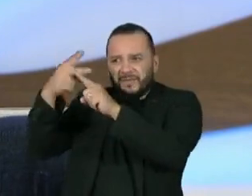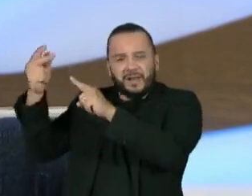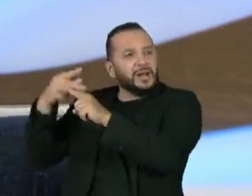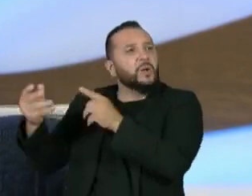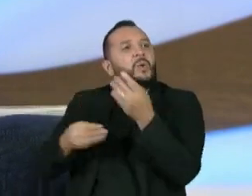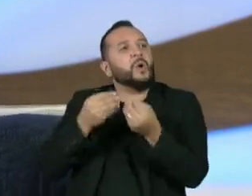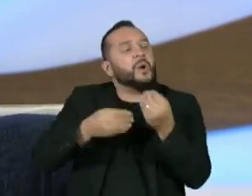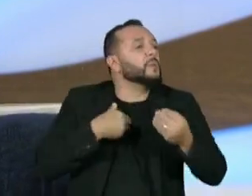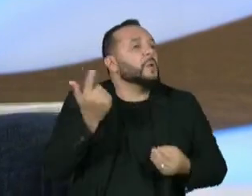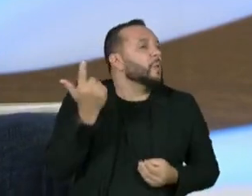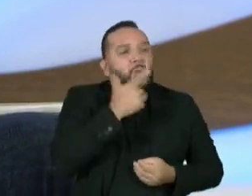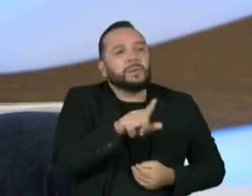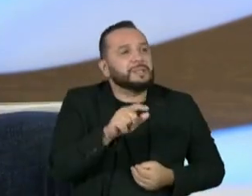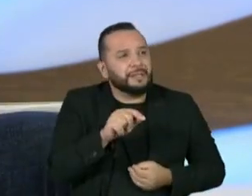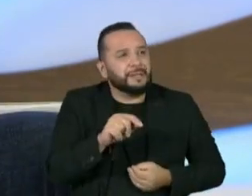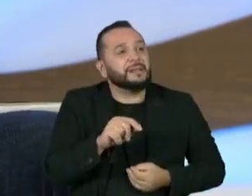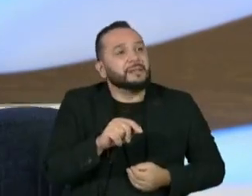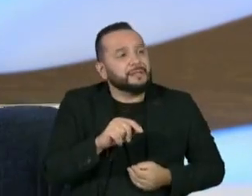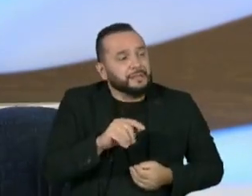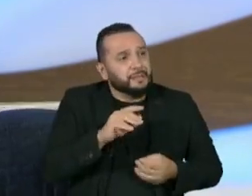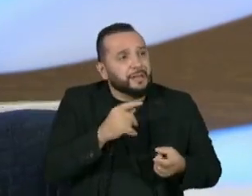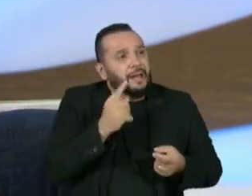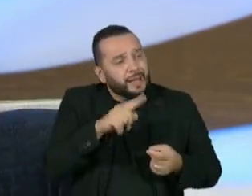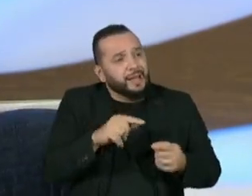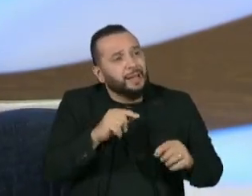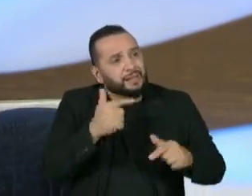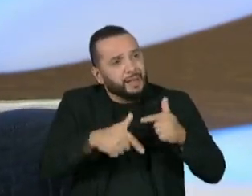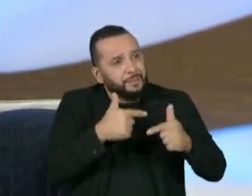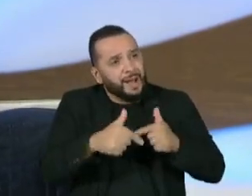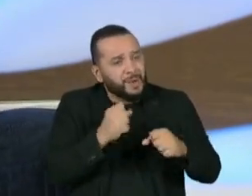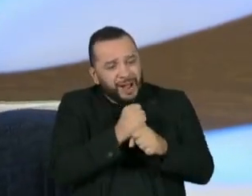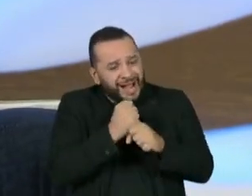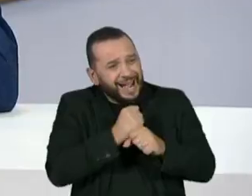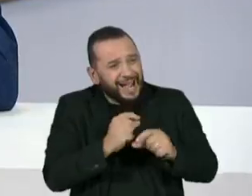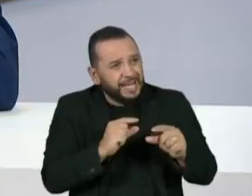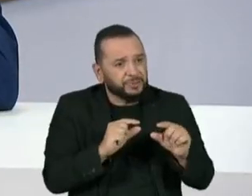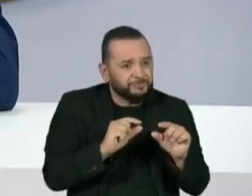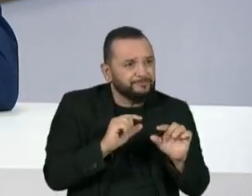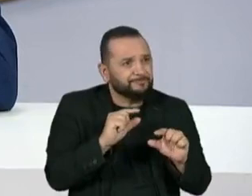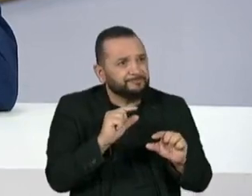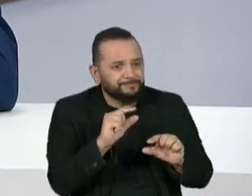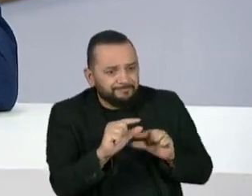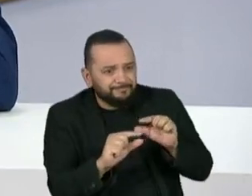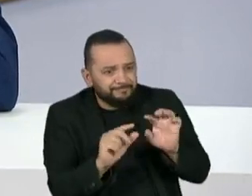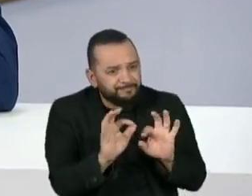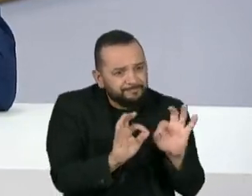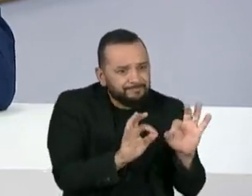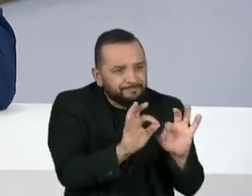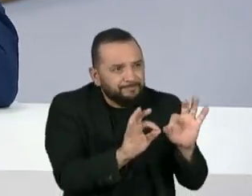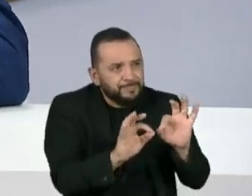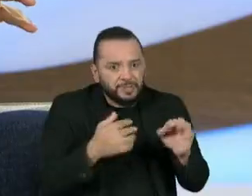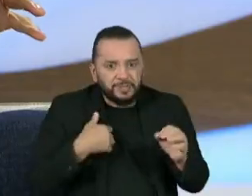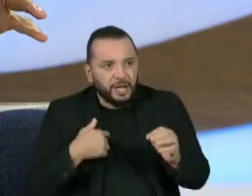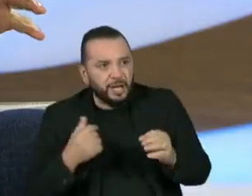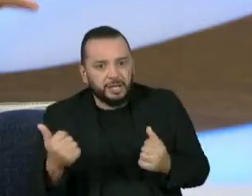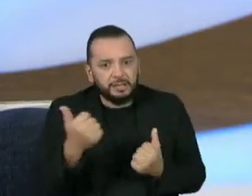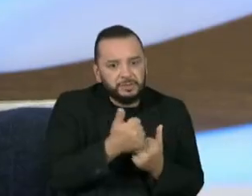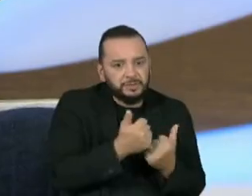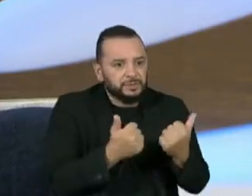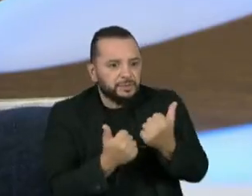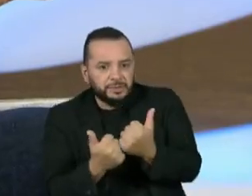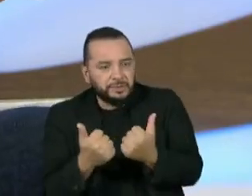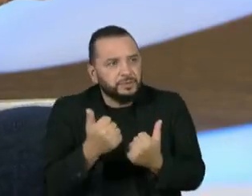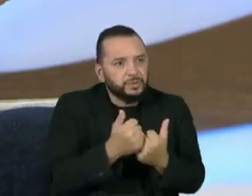ter essa maturidade e essa consistência, tens que fazer pequenos ajustes. Todos os anos tens que fazer ajustes. Troca dois, três. Não é